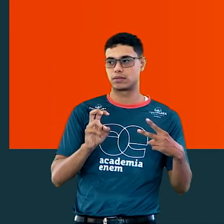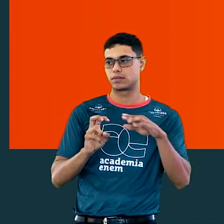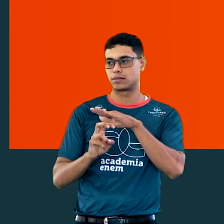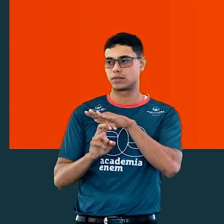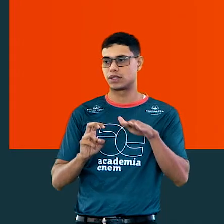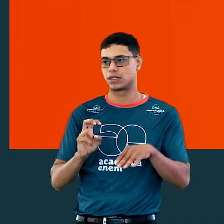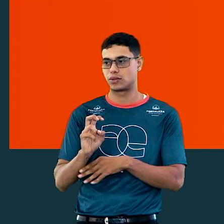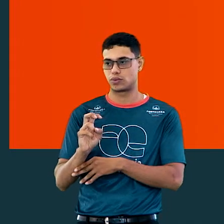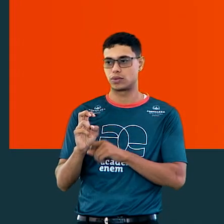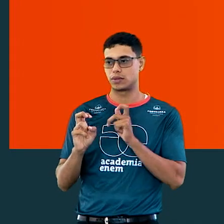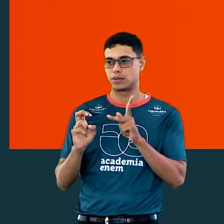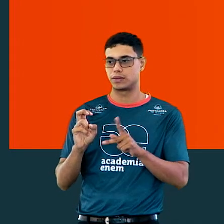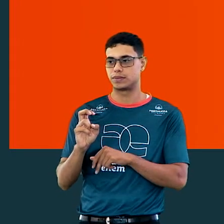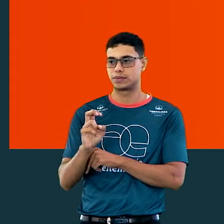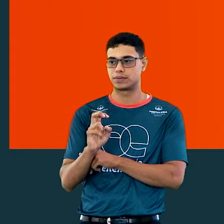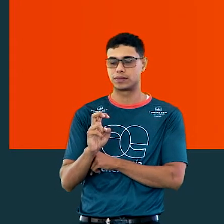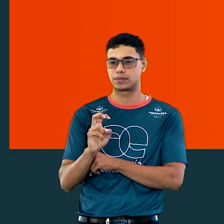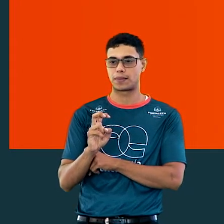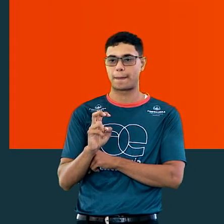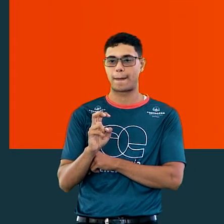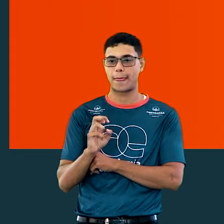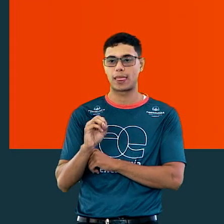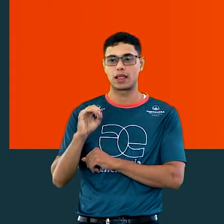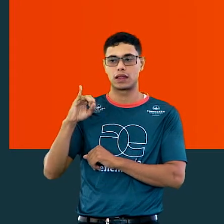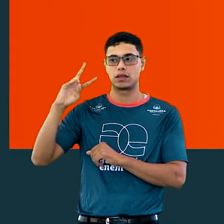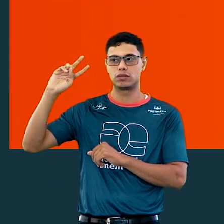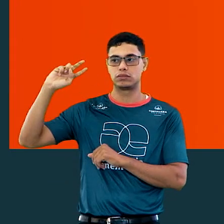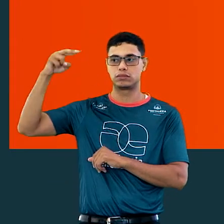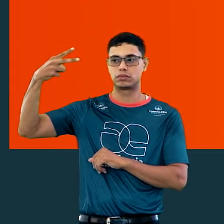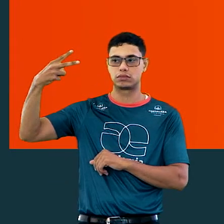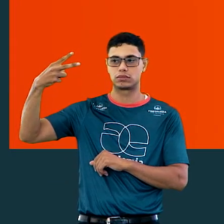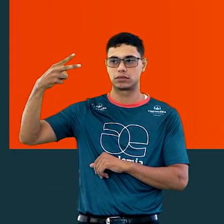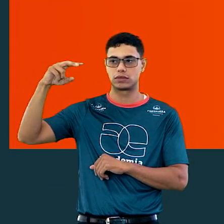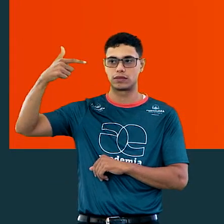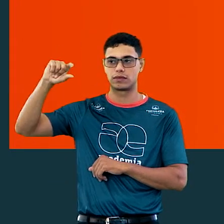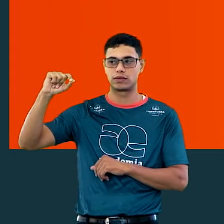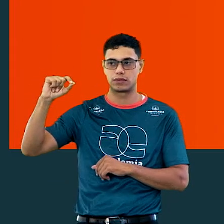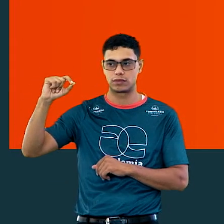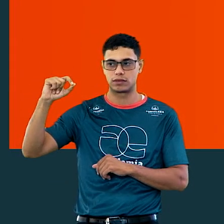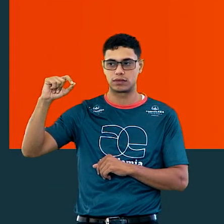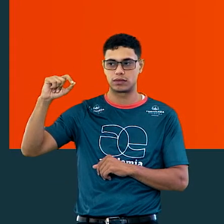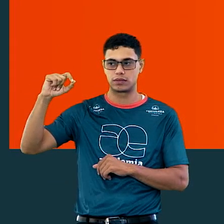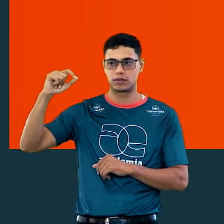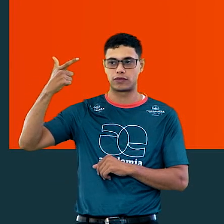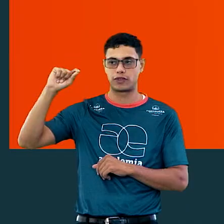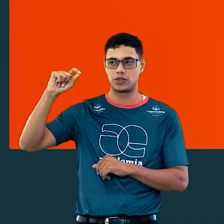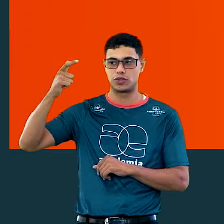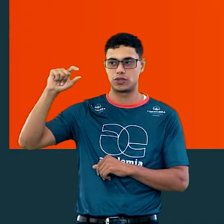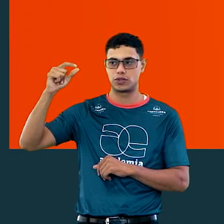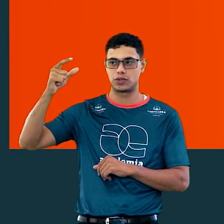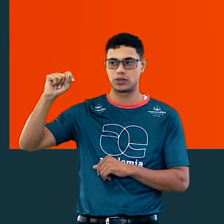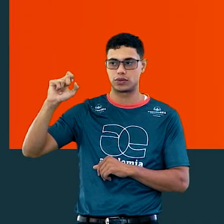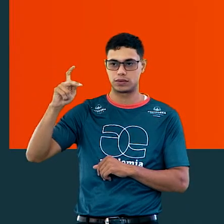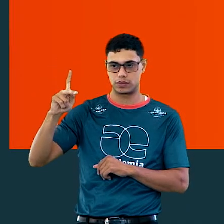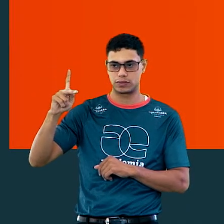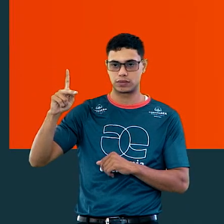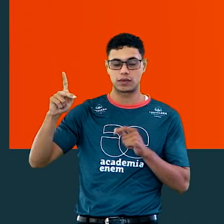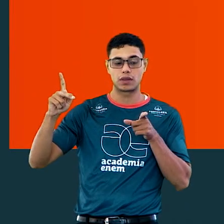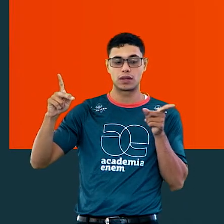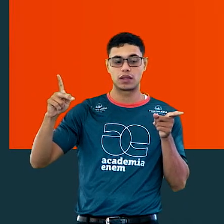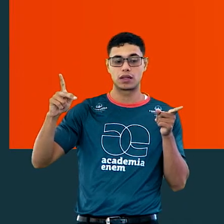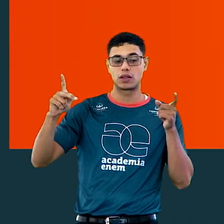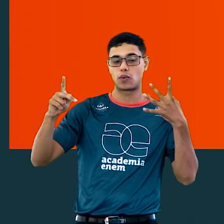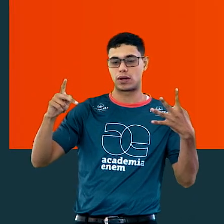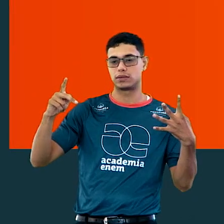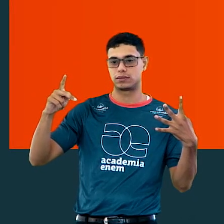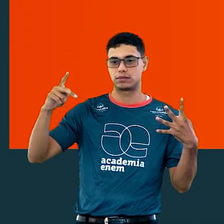5. Perfeito? Dobrei a DDP. Passou a ser 20 volts, perfeito? E a